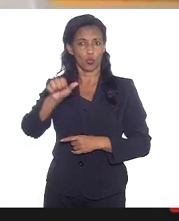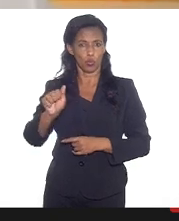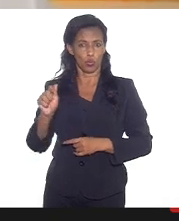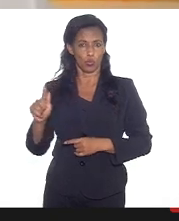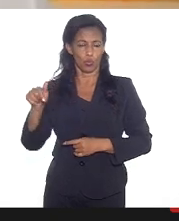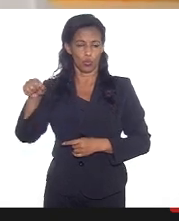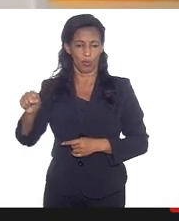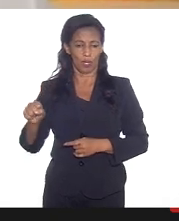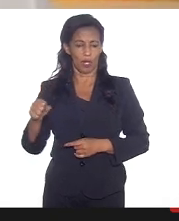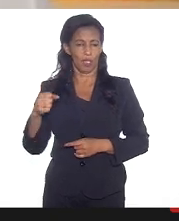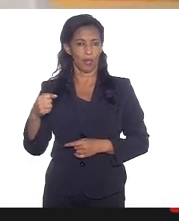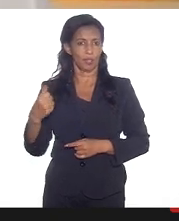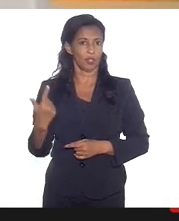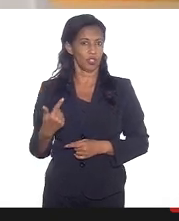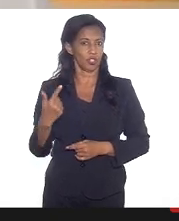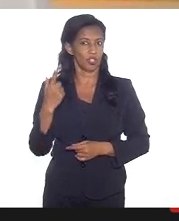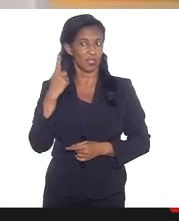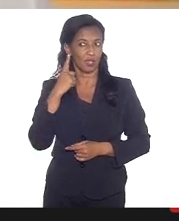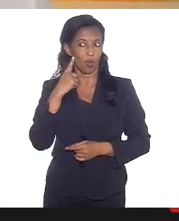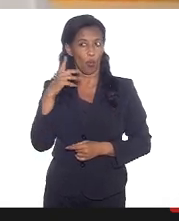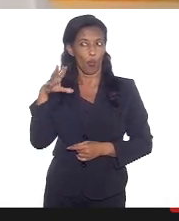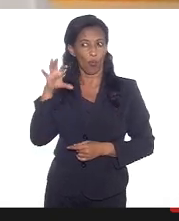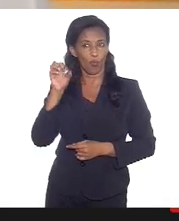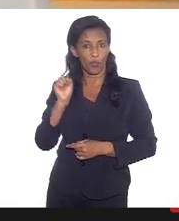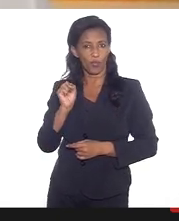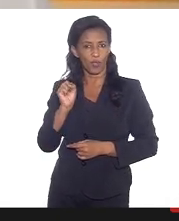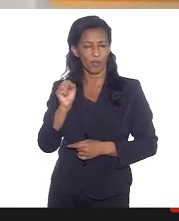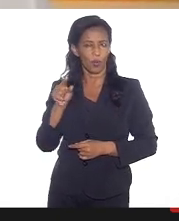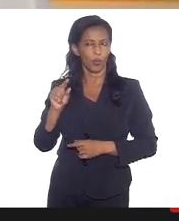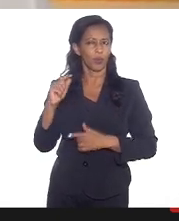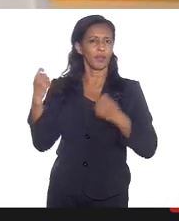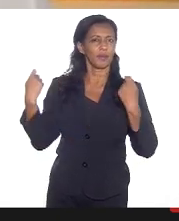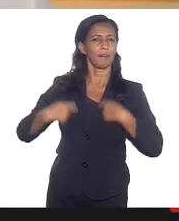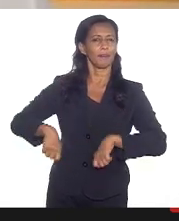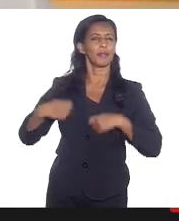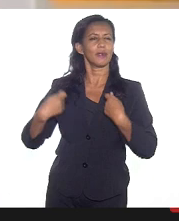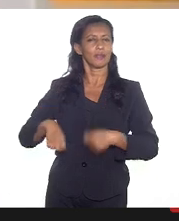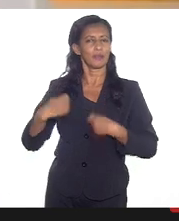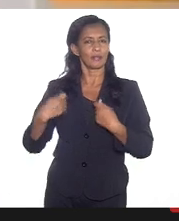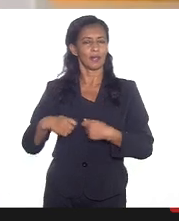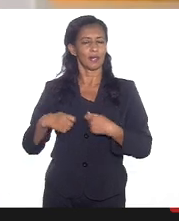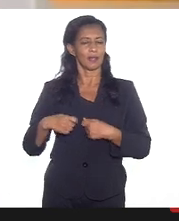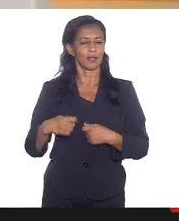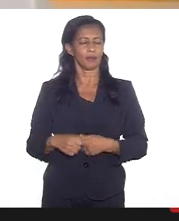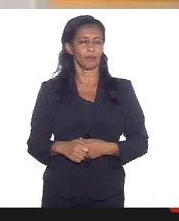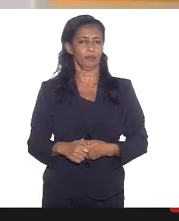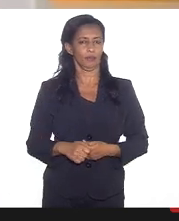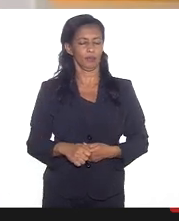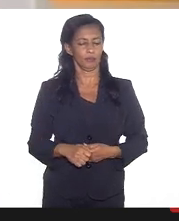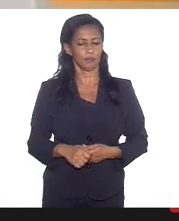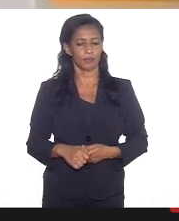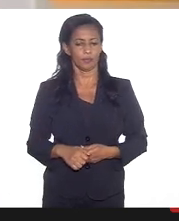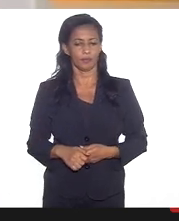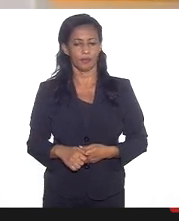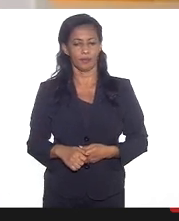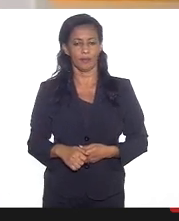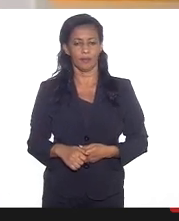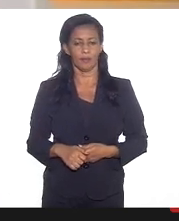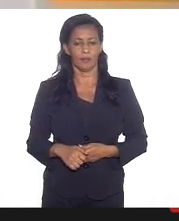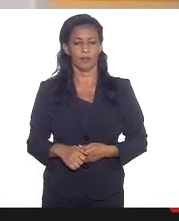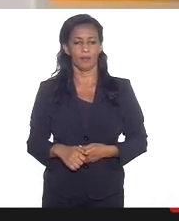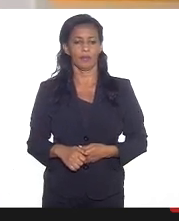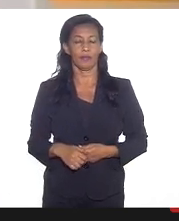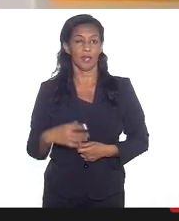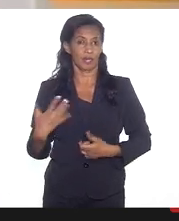a gente tem que escutar o mercado consumidor, do que esse mercado consumidor precisa. E,